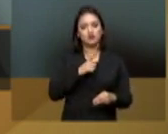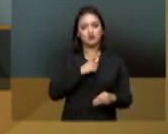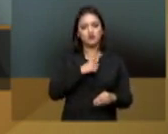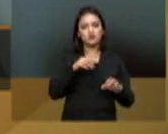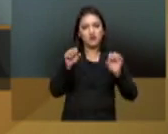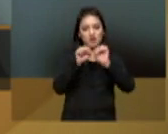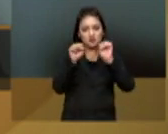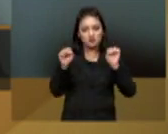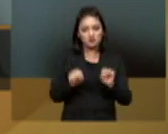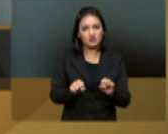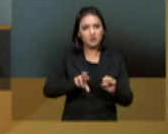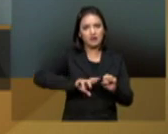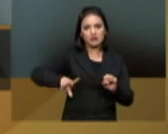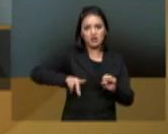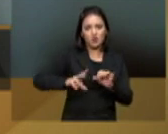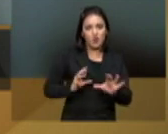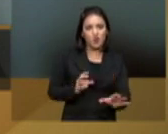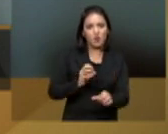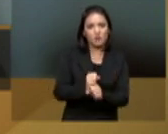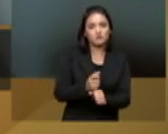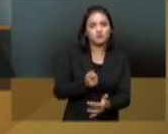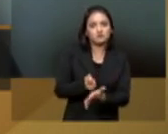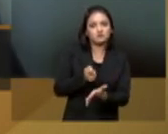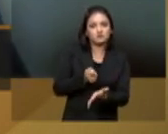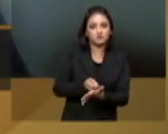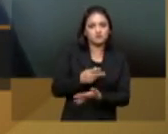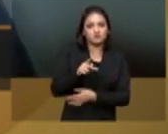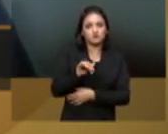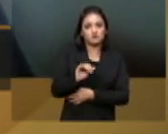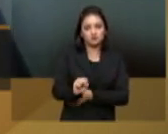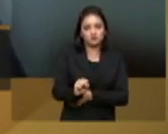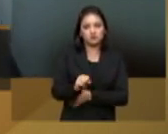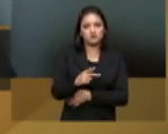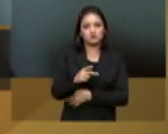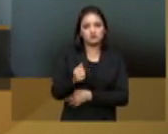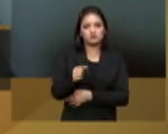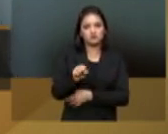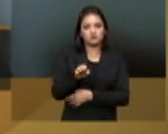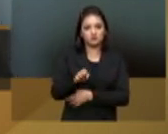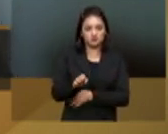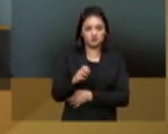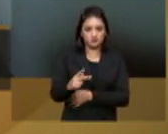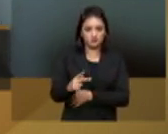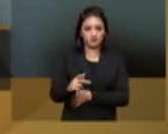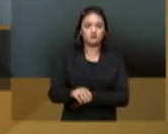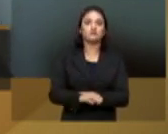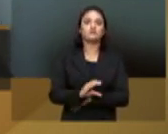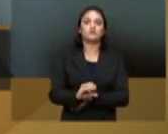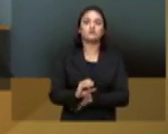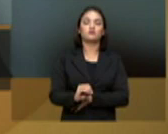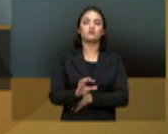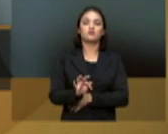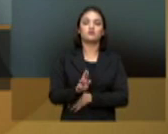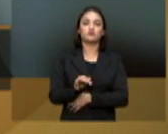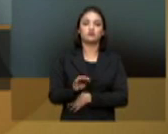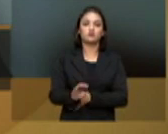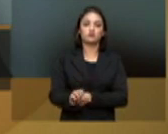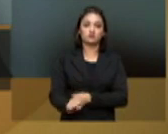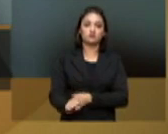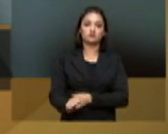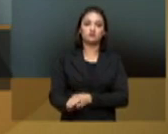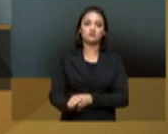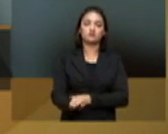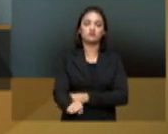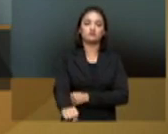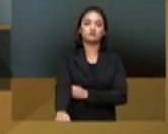não cumulativa de cobrança da contribuição ao PIS/PASEP e da COFINS. Ademais, tal mudança não desnatura